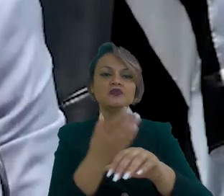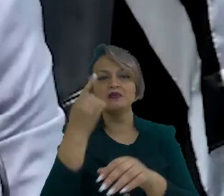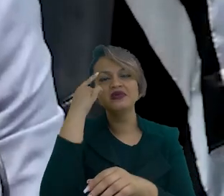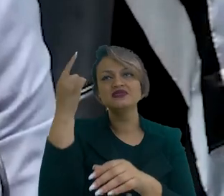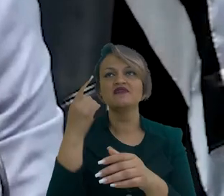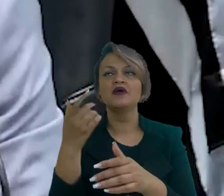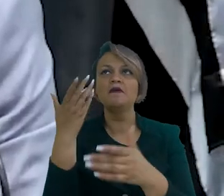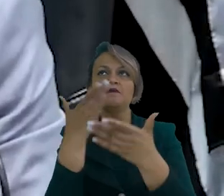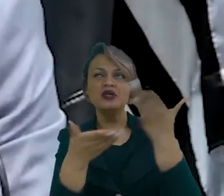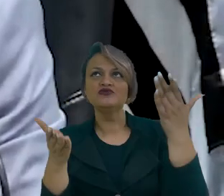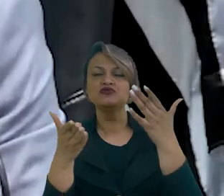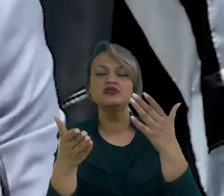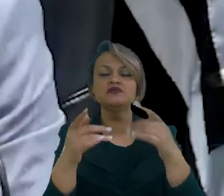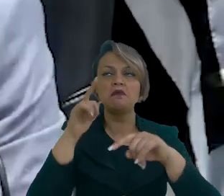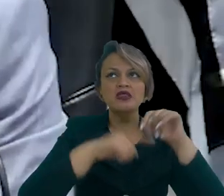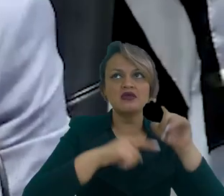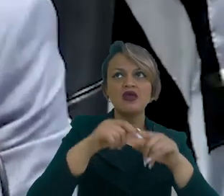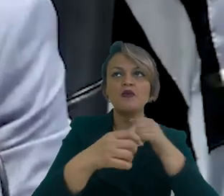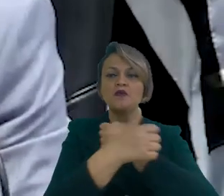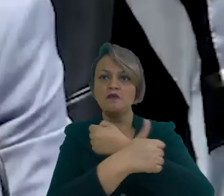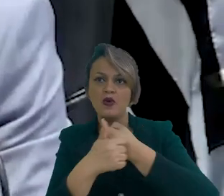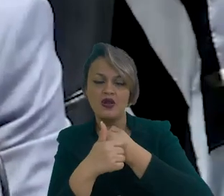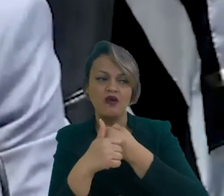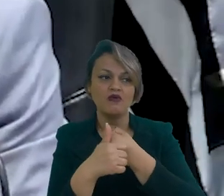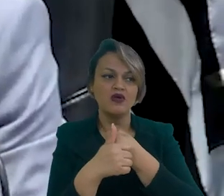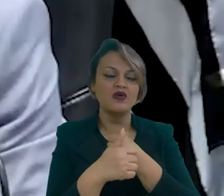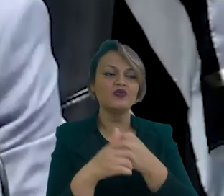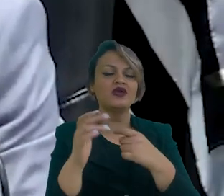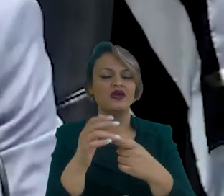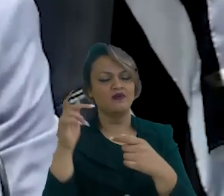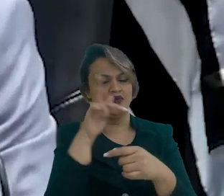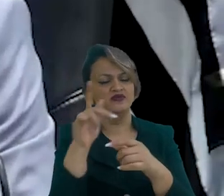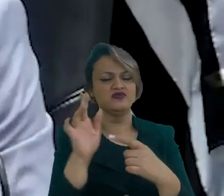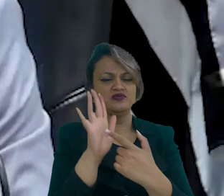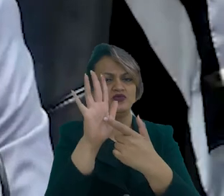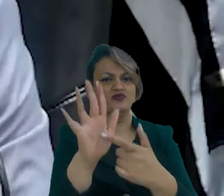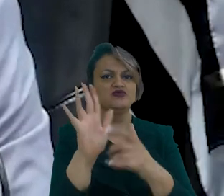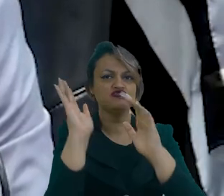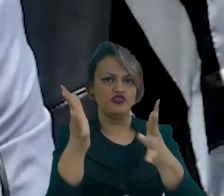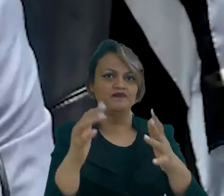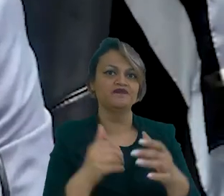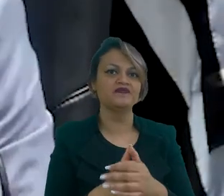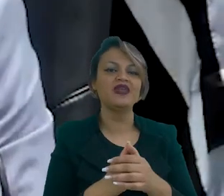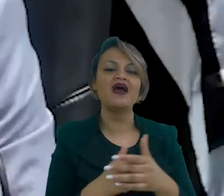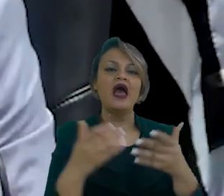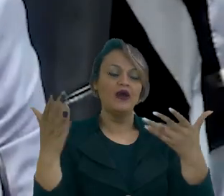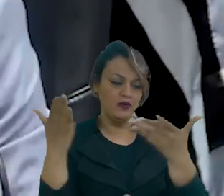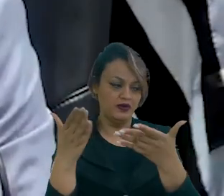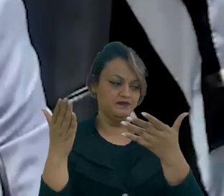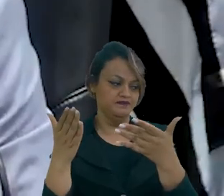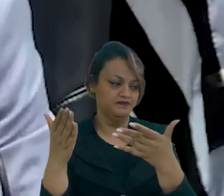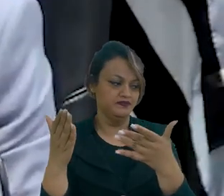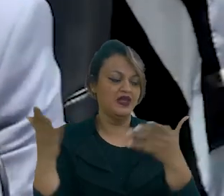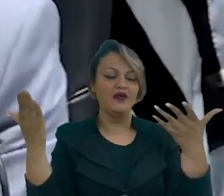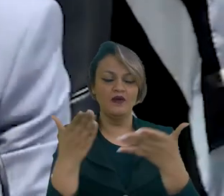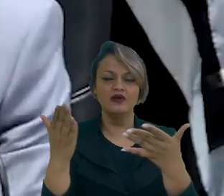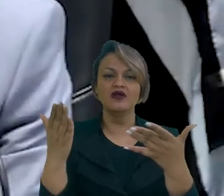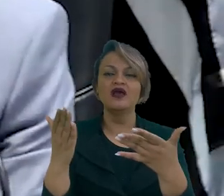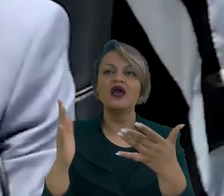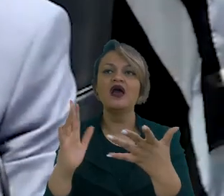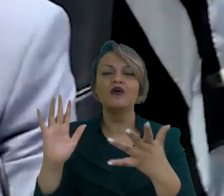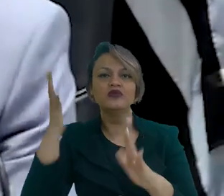tradicionalmente se falava dano material moral alguma variação aí a professora Rosa já expôs e a gente agora